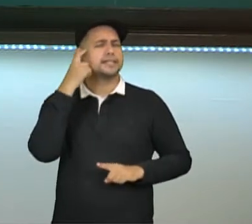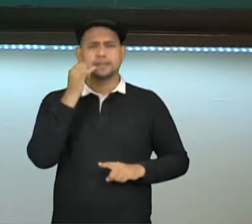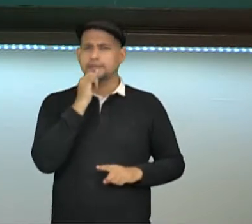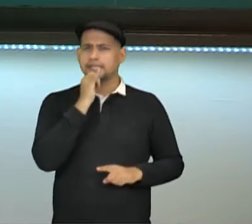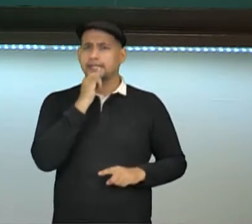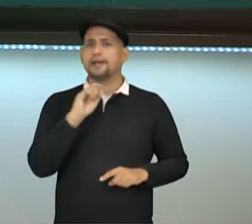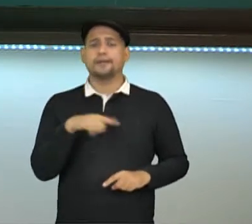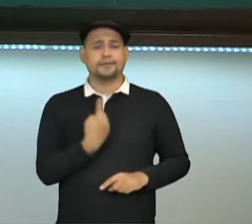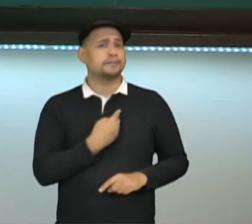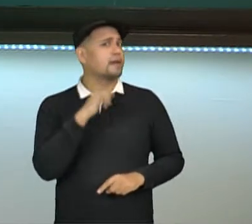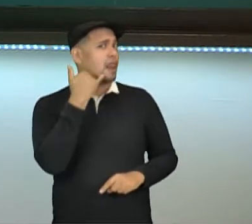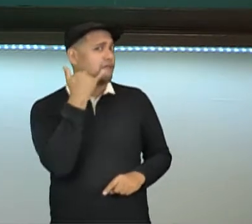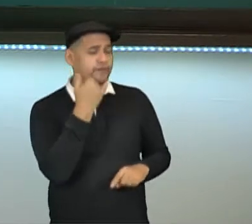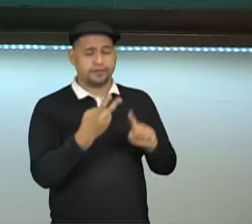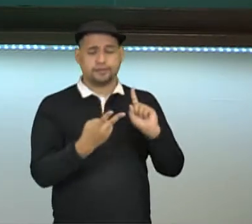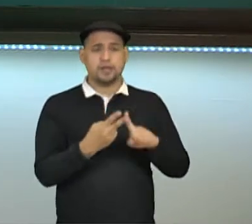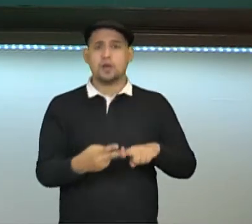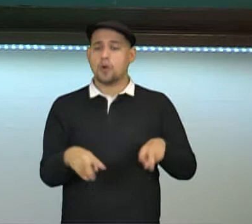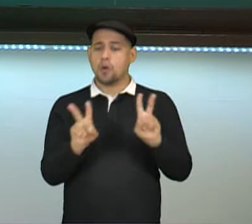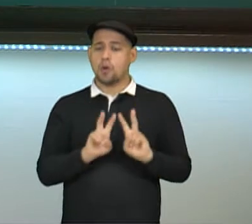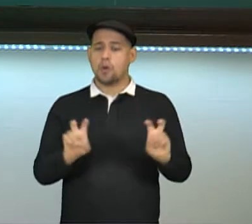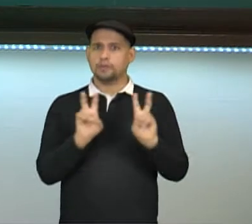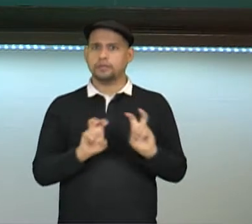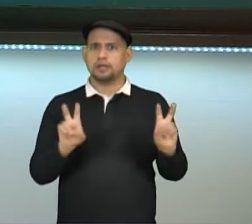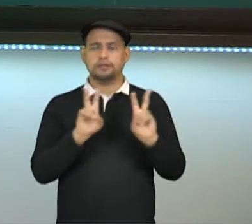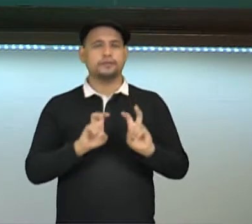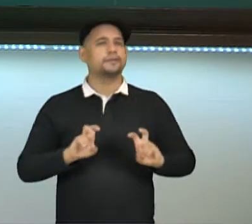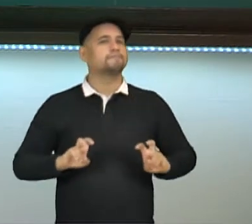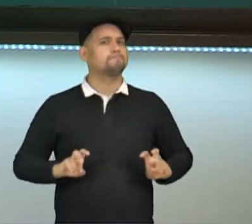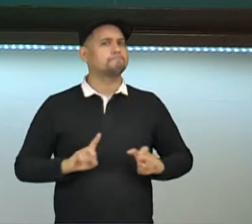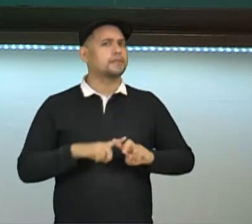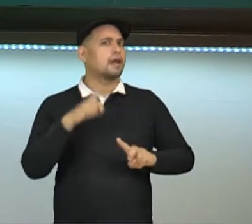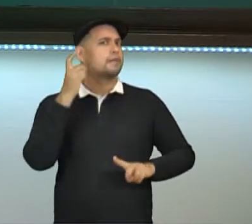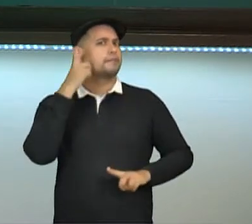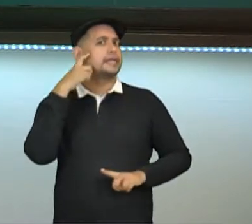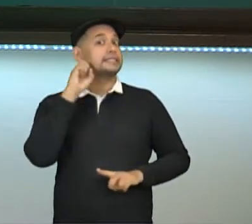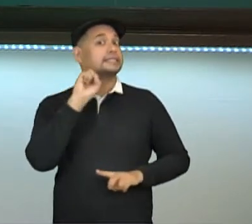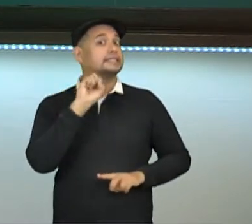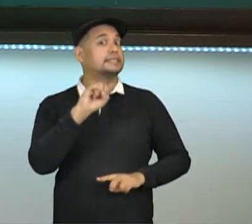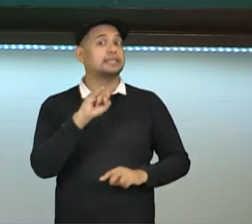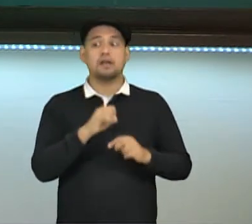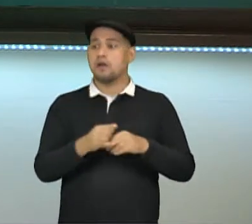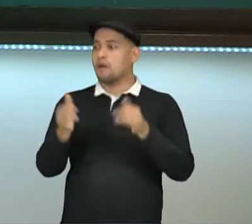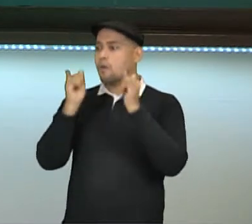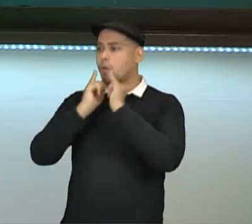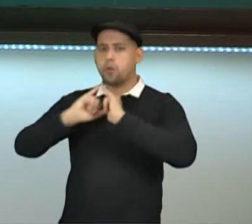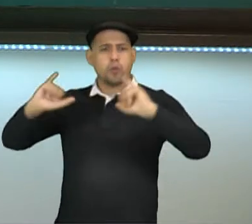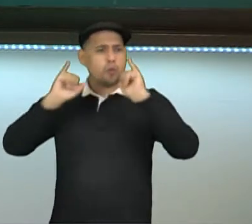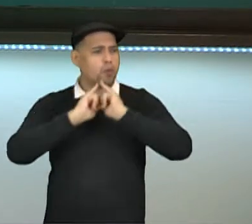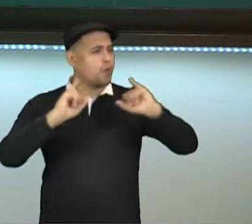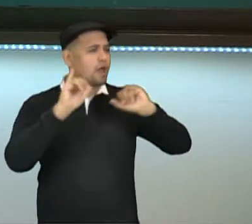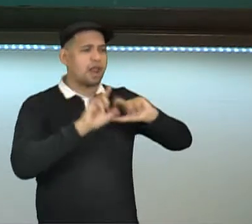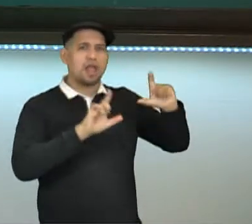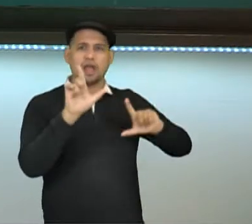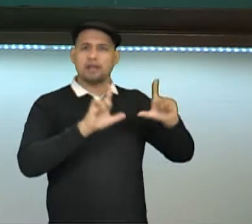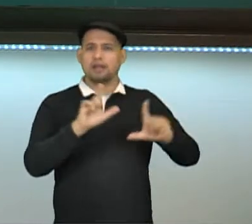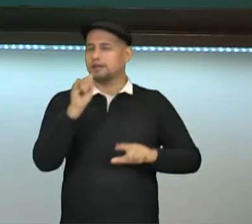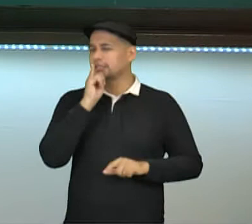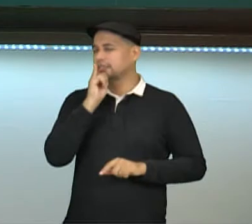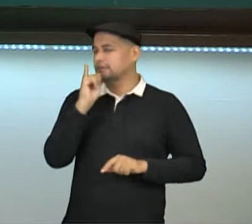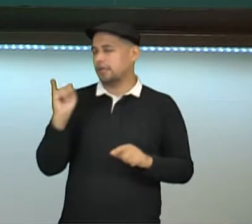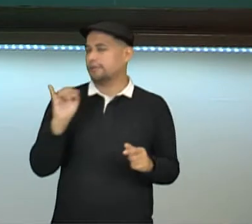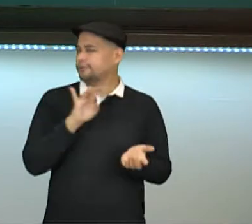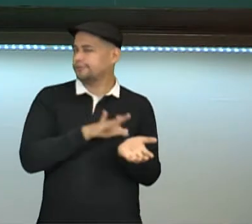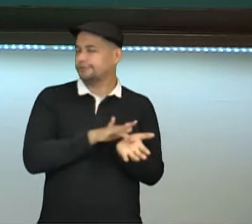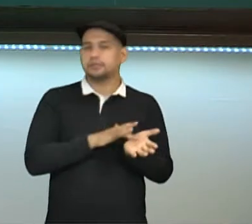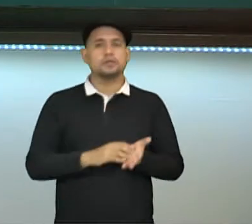temos o telefone celular, nós temos o computador. Agora imagine se o pessoal noticia na televisão para você o seguinte, a partir de hoje,